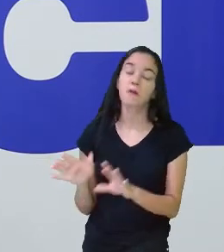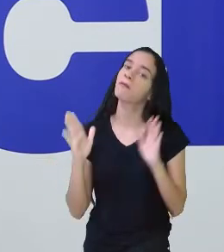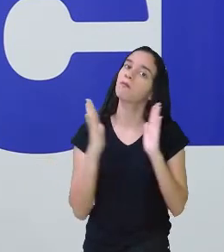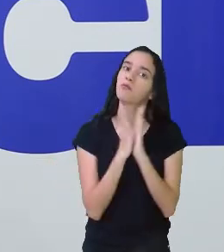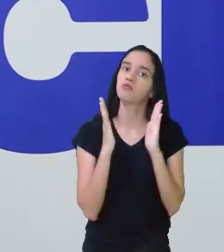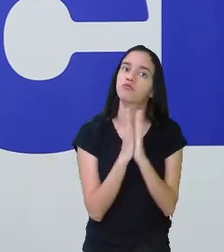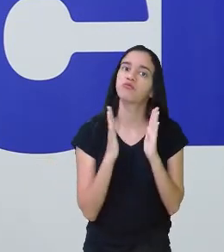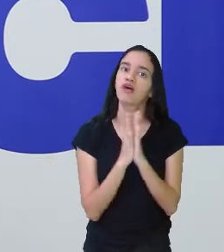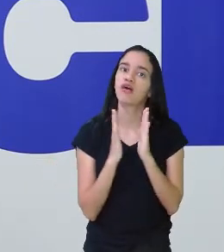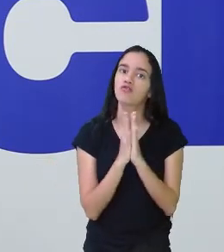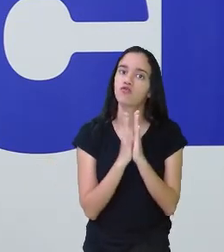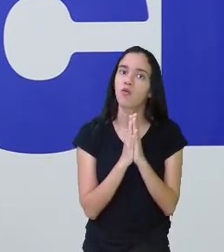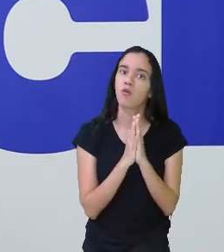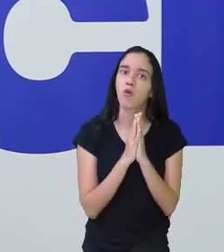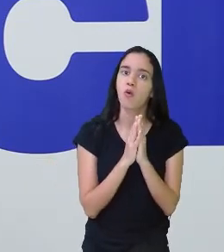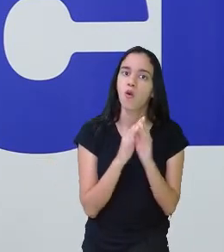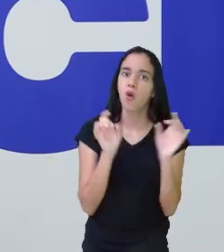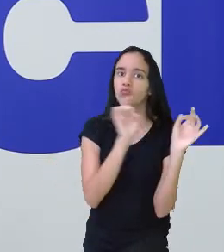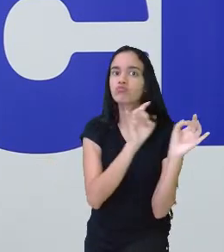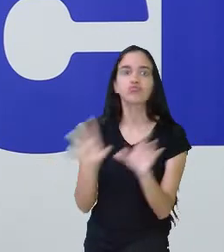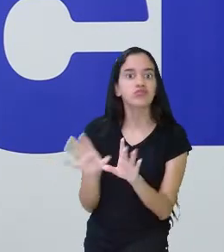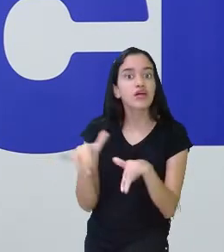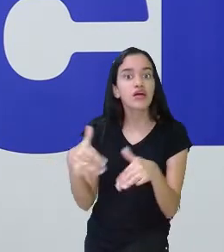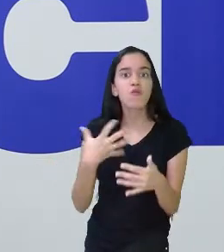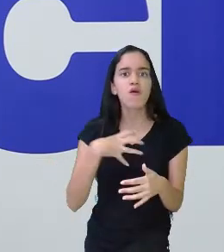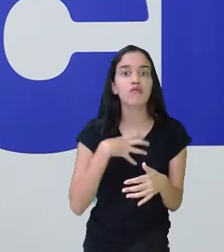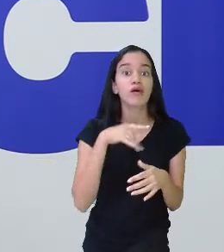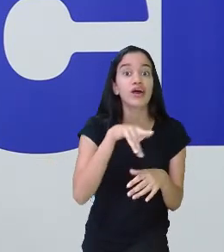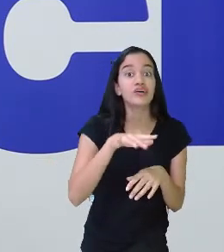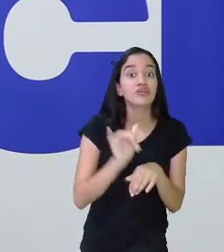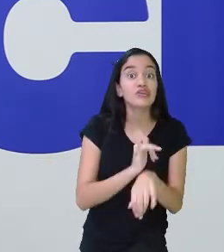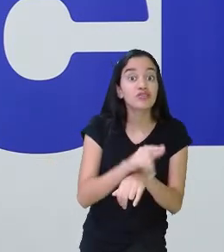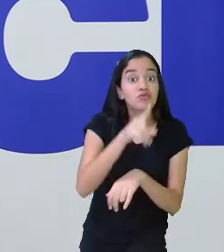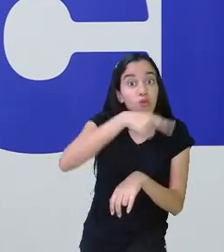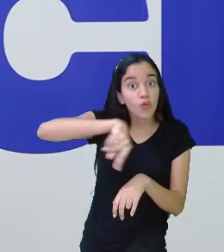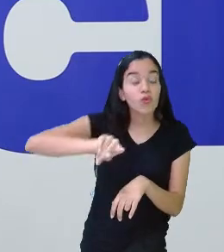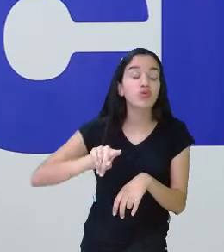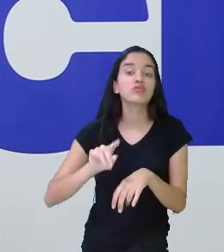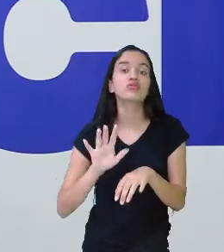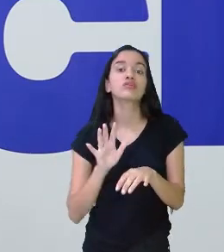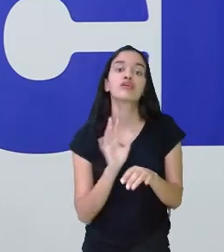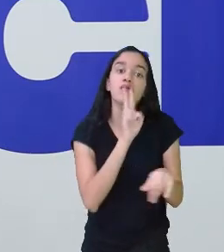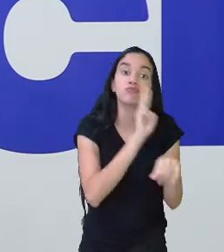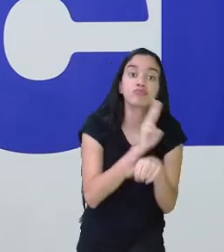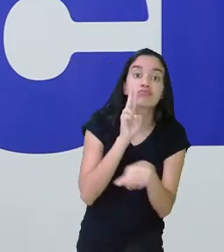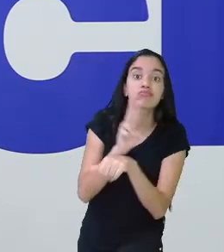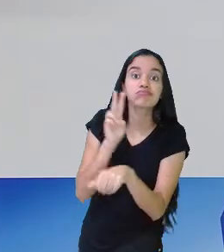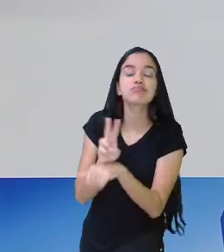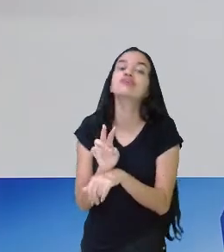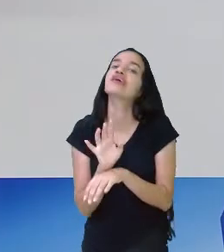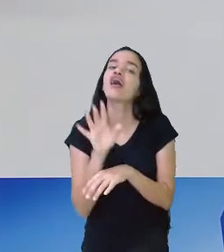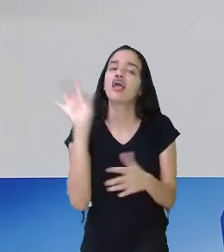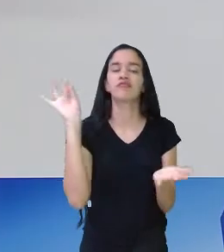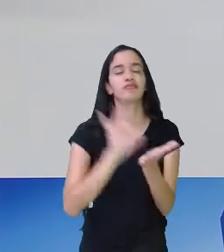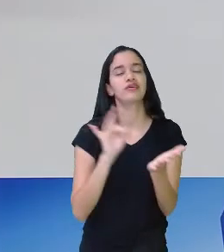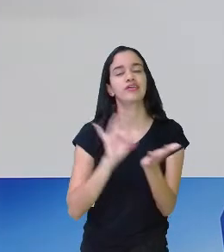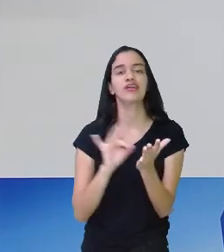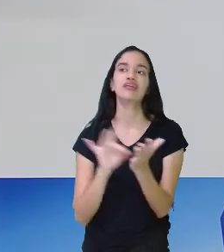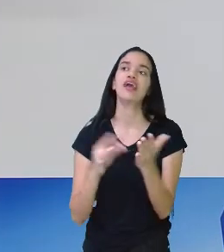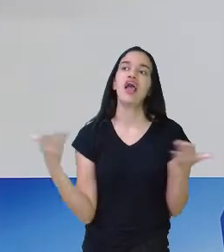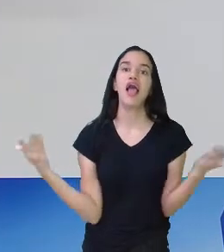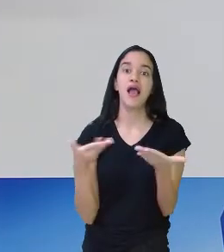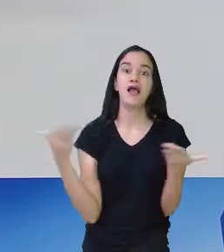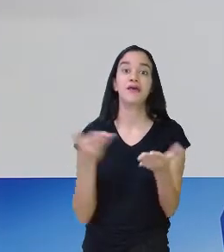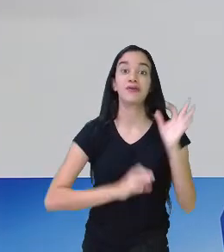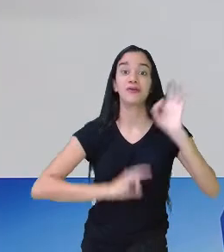favor, não joga, né, porque aí também é uma forma de você preservar a natureza. É verdade, professora Márcia. E agora, olha, a gente